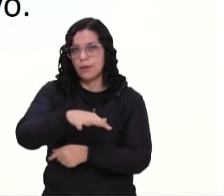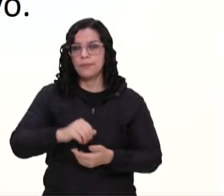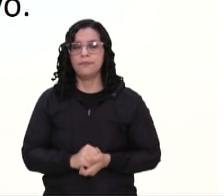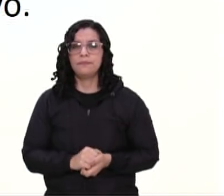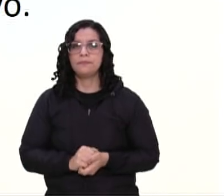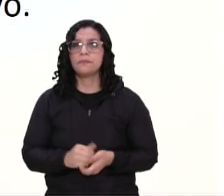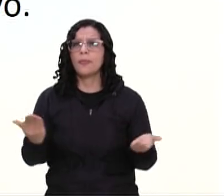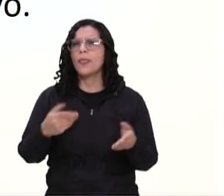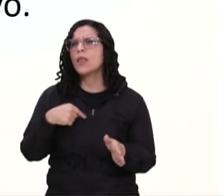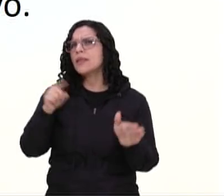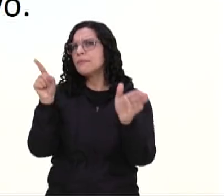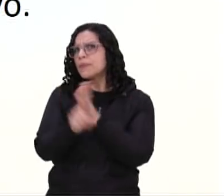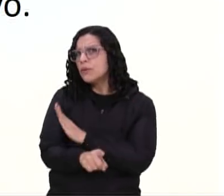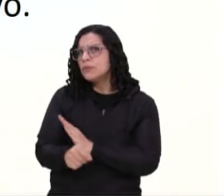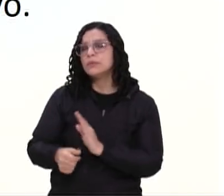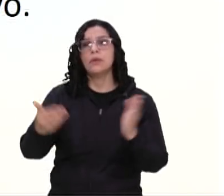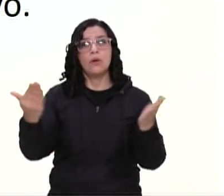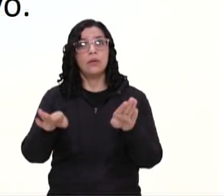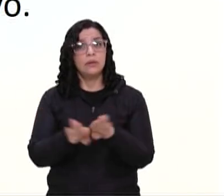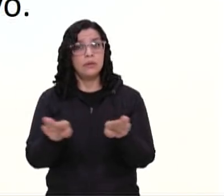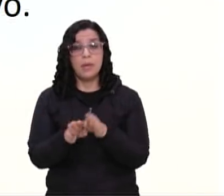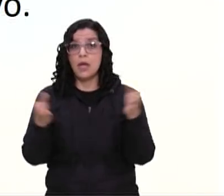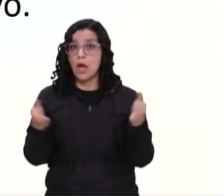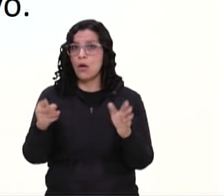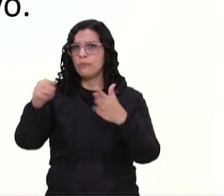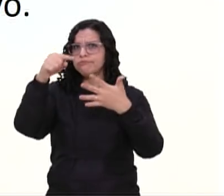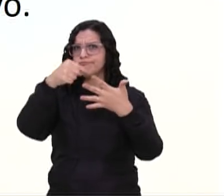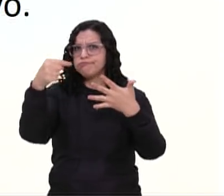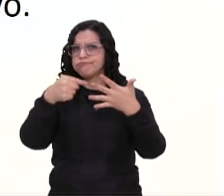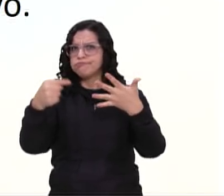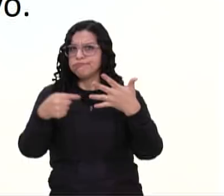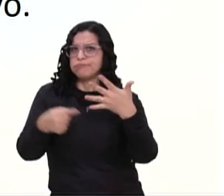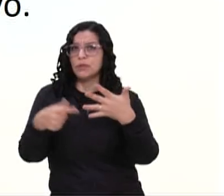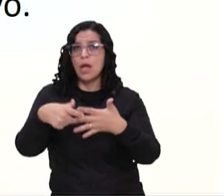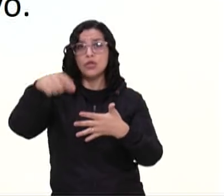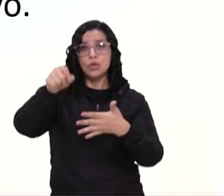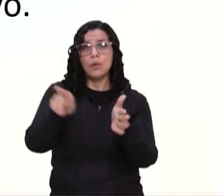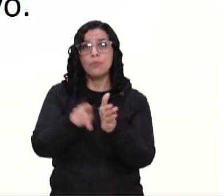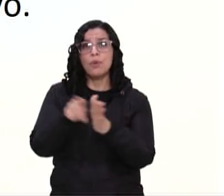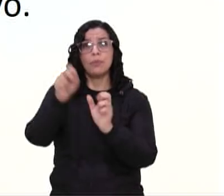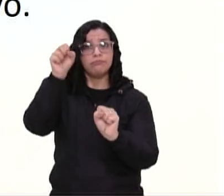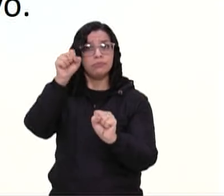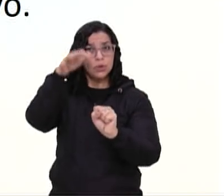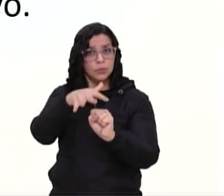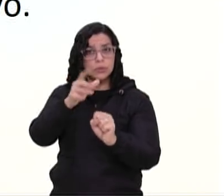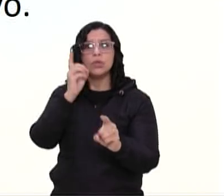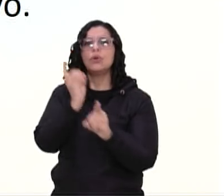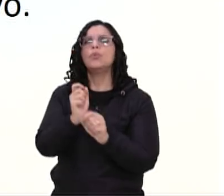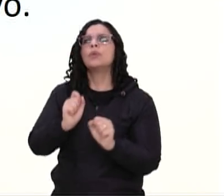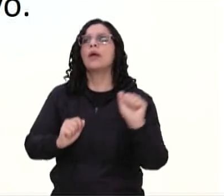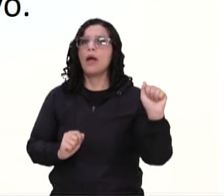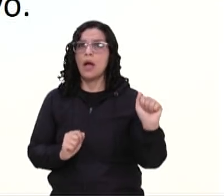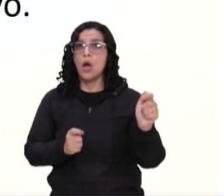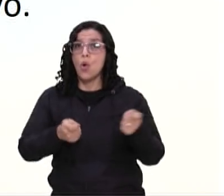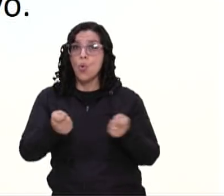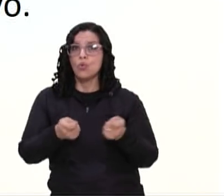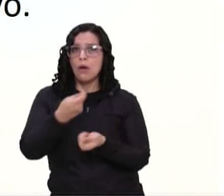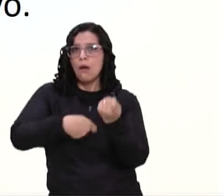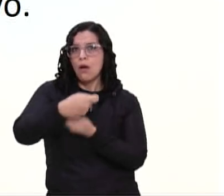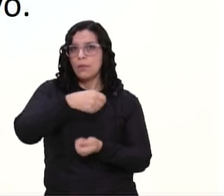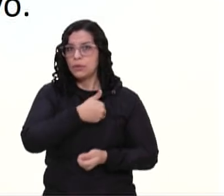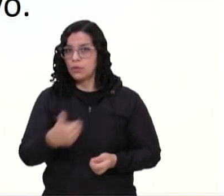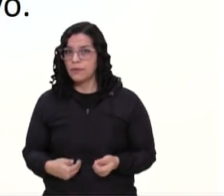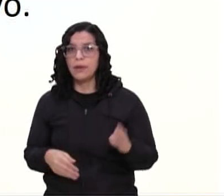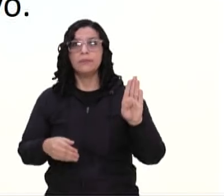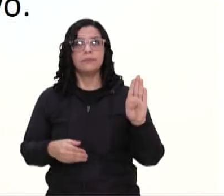Então vamos para o nosso primeiro quiz. Entre os princípios que podemos destacar do iluminismo, encontramos A, o controle da economia pelo